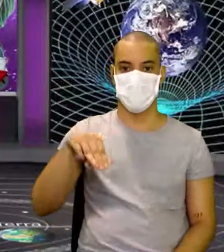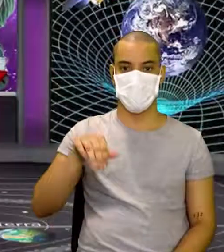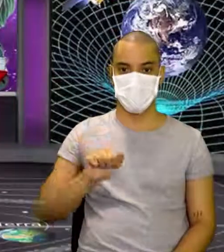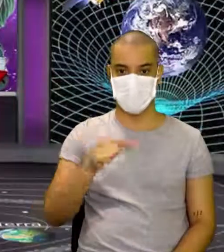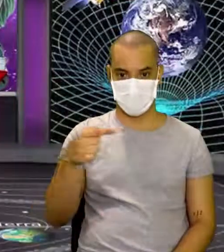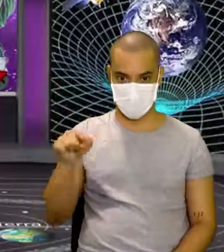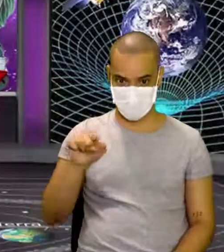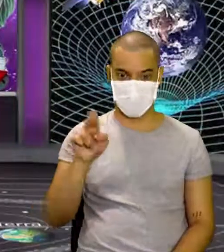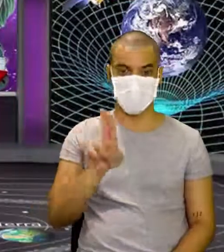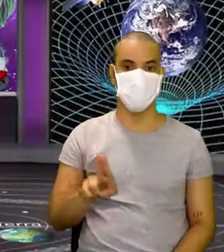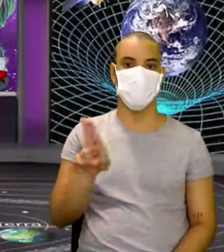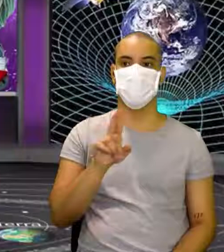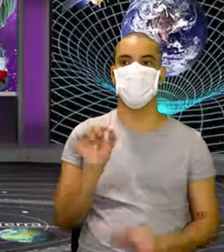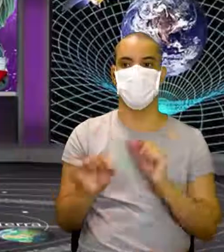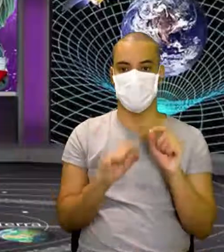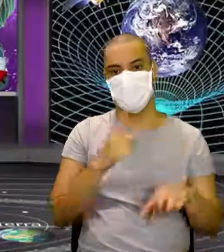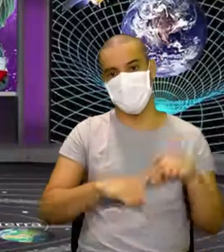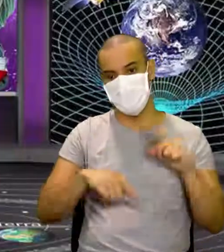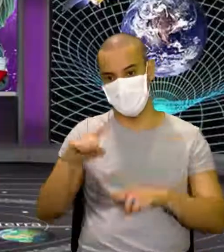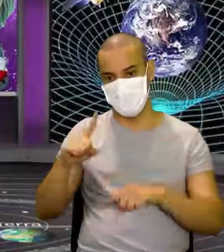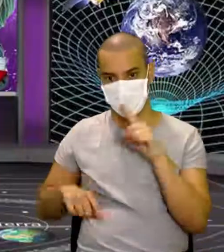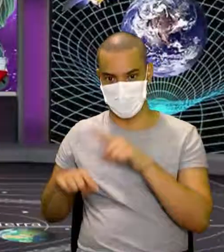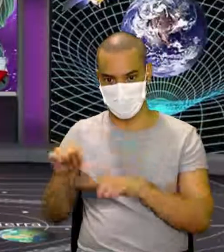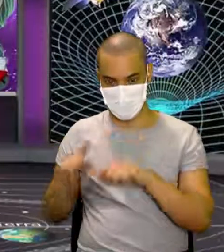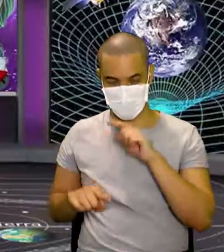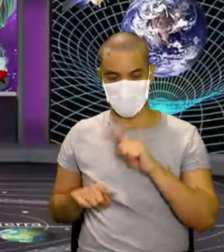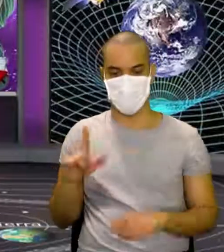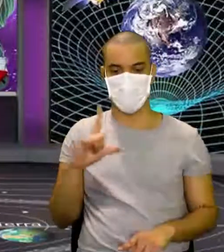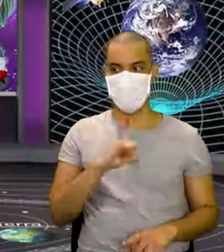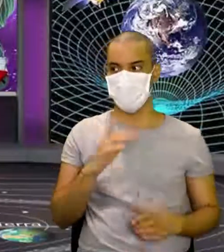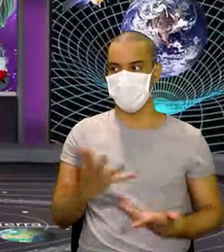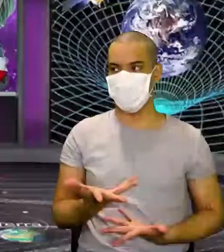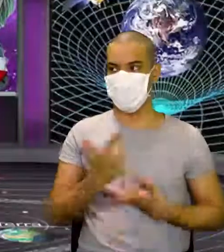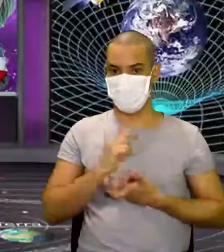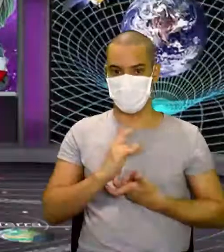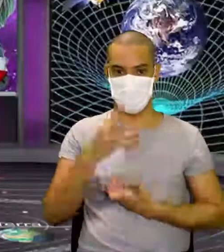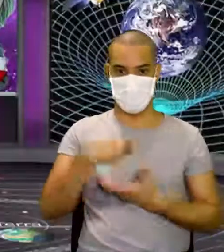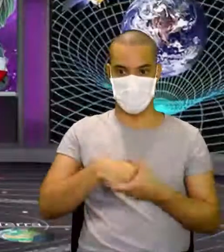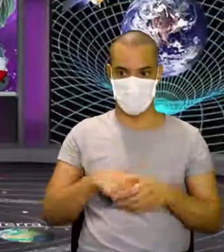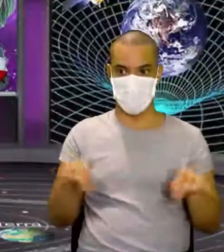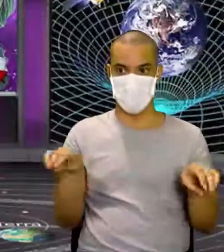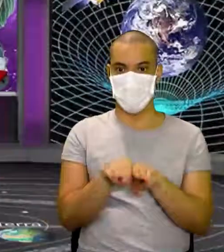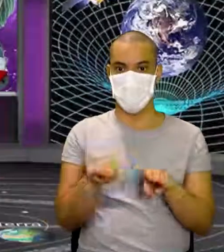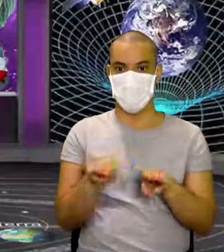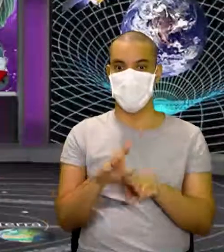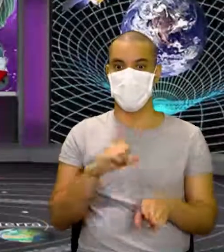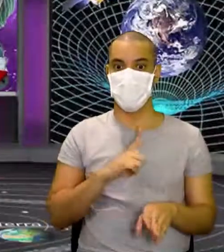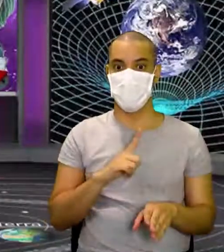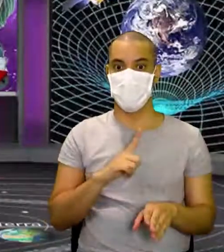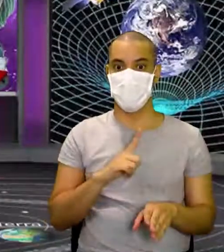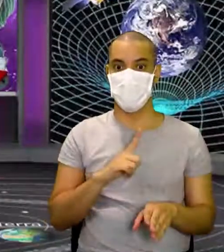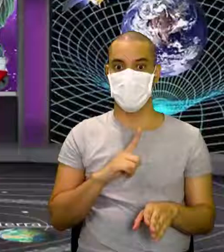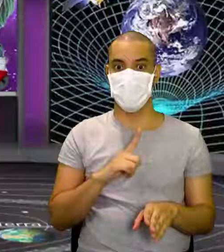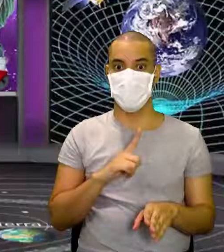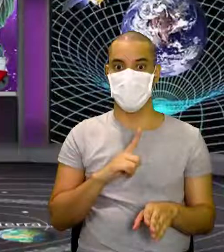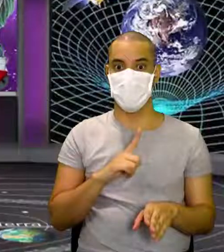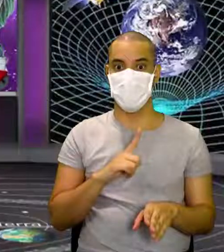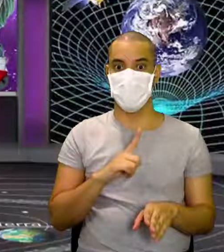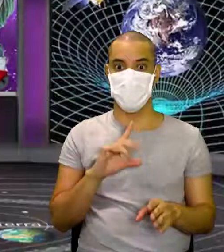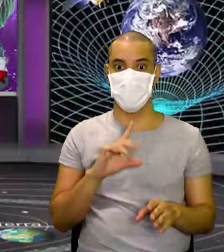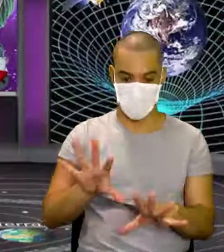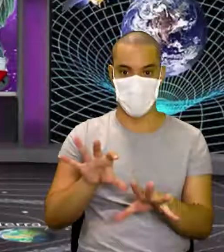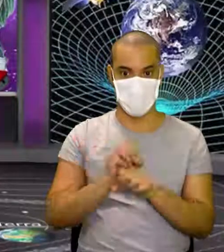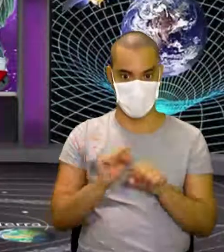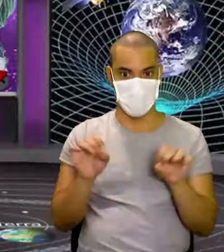eles utilizam materiais que têm propriedades magnéticas e que quando você imanta, ele vai adquirir a